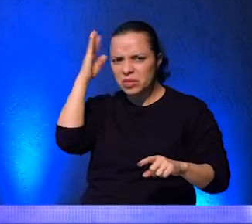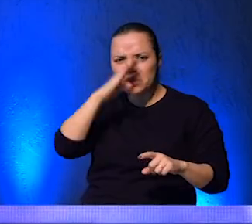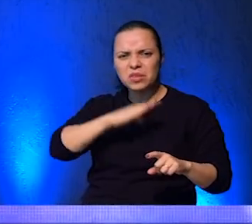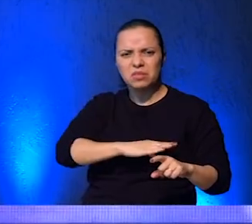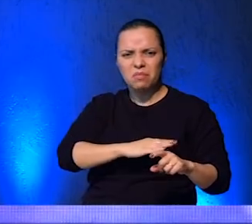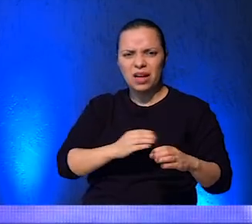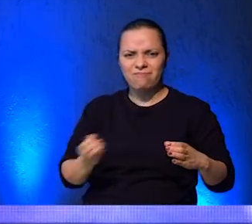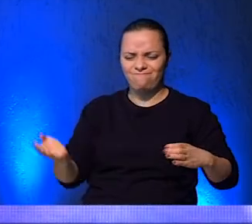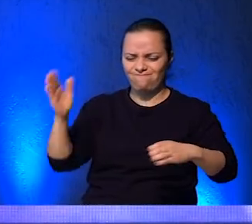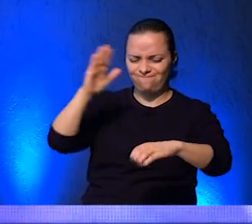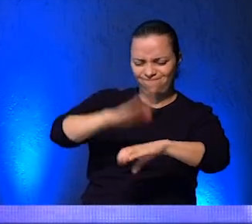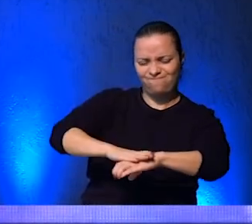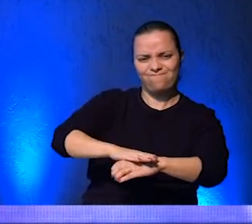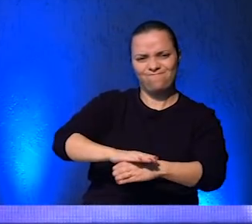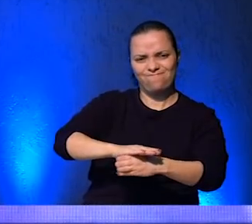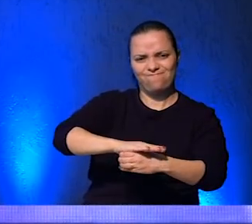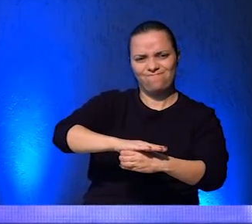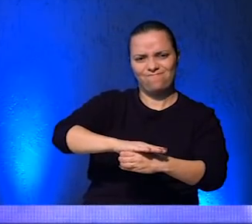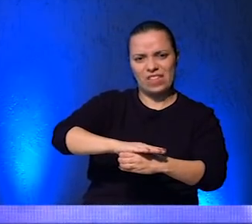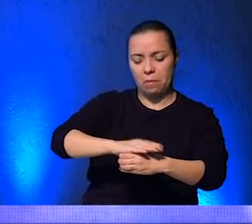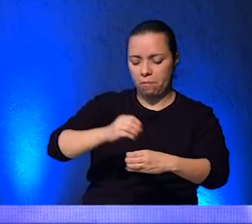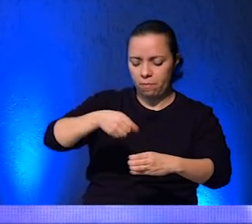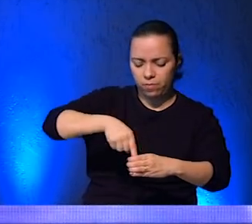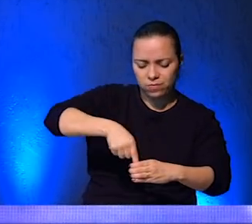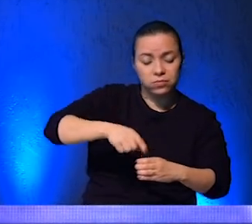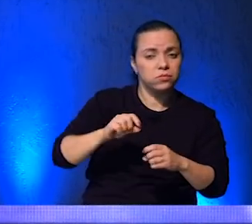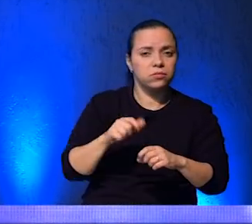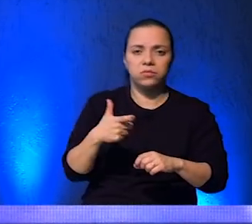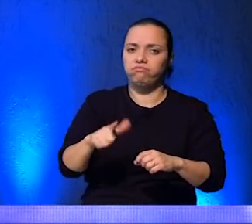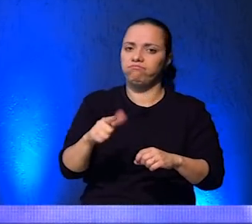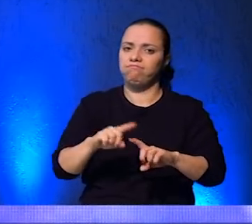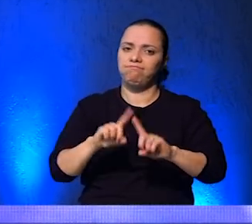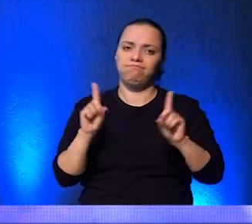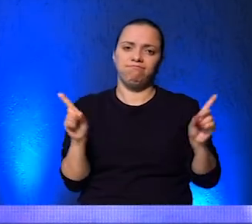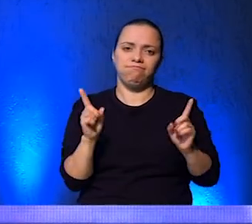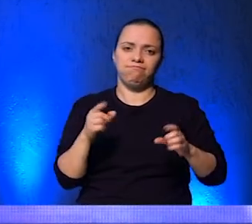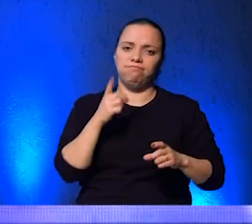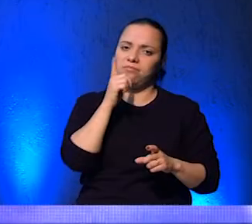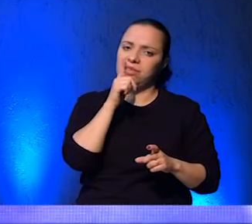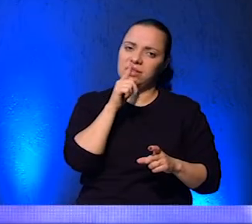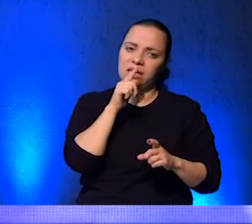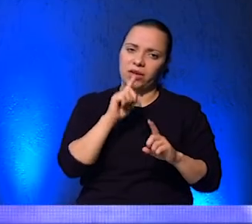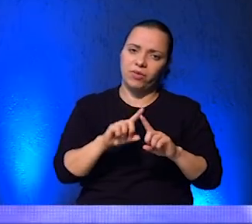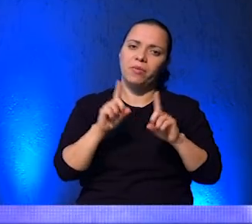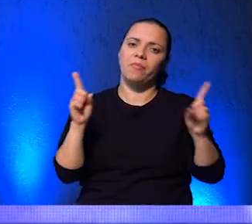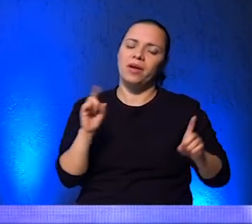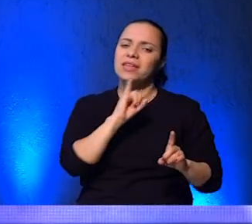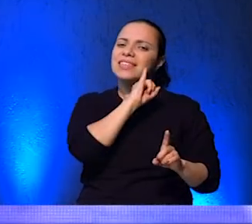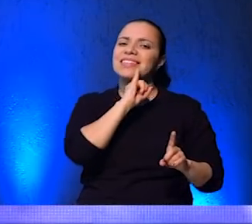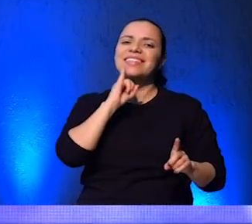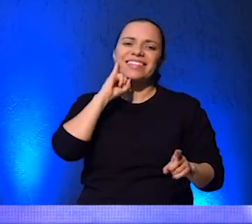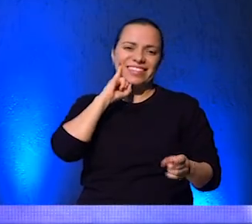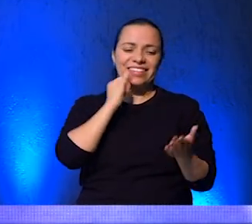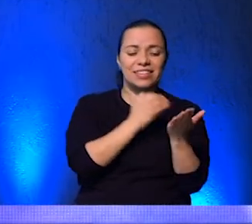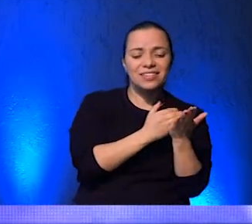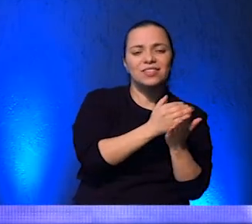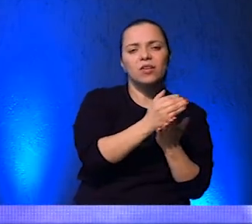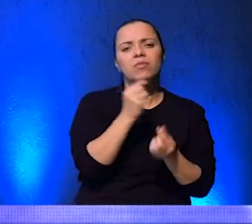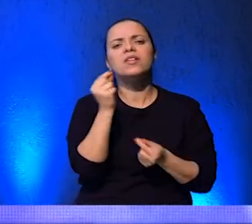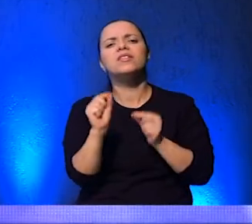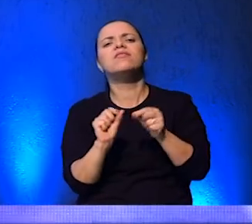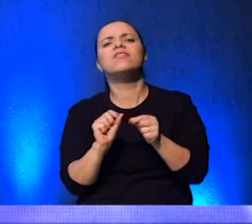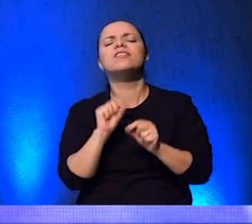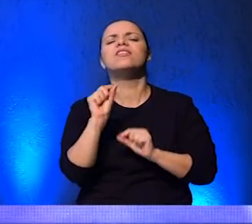a bíblia diz que zac ele começa fazendo o quê desentulhando ele tira